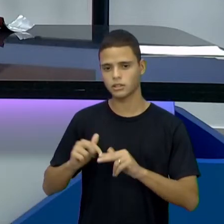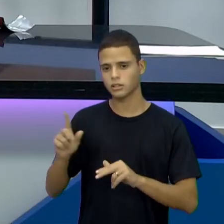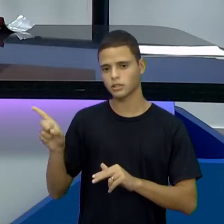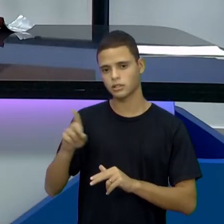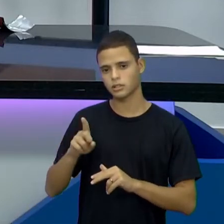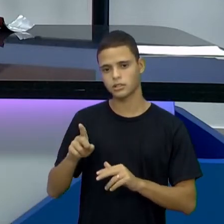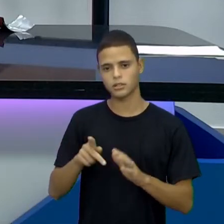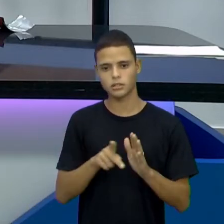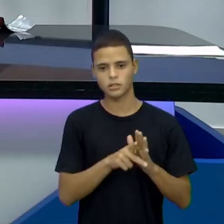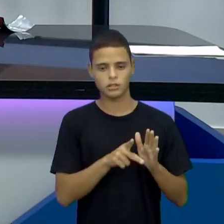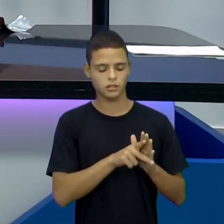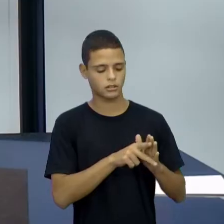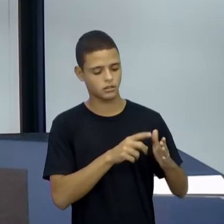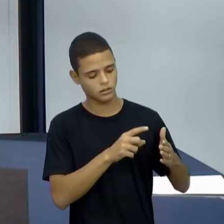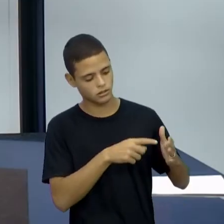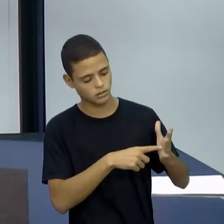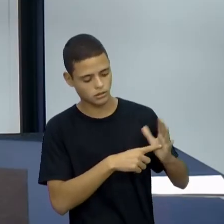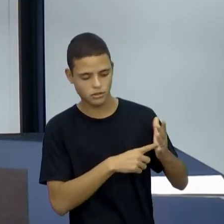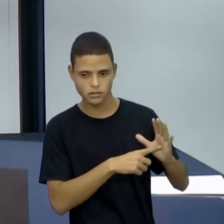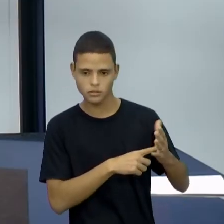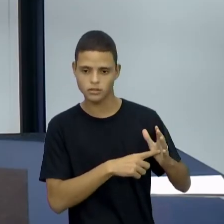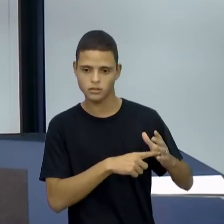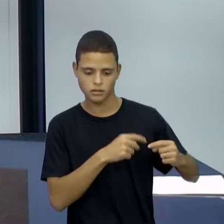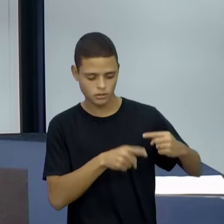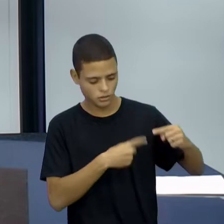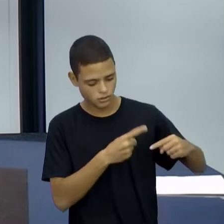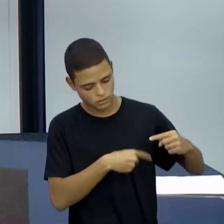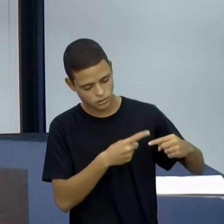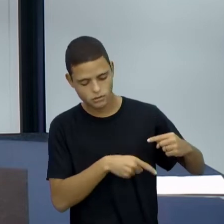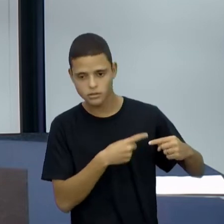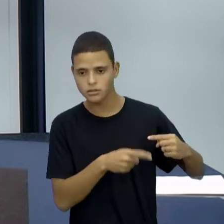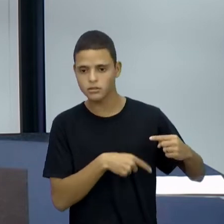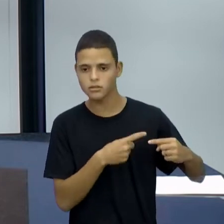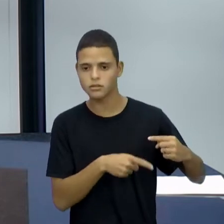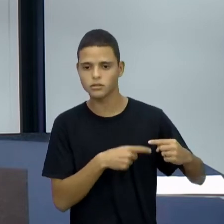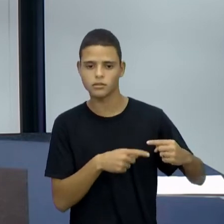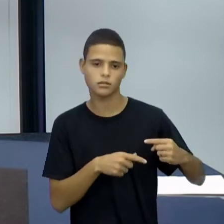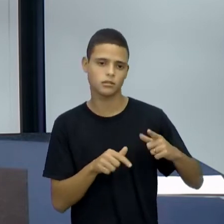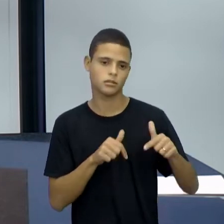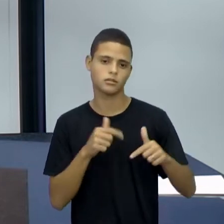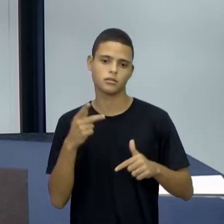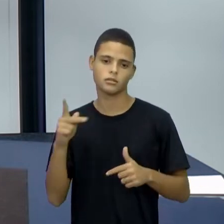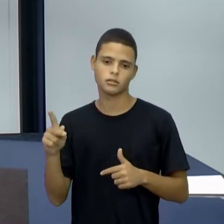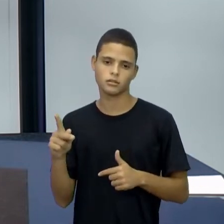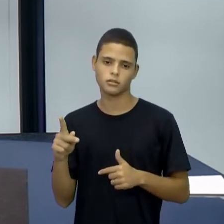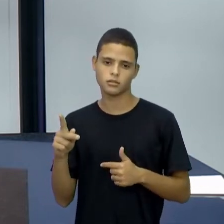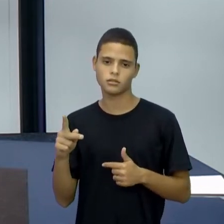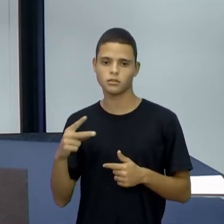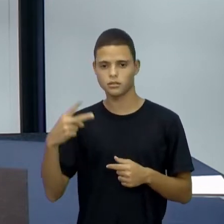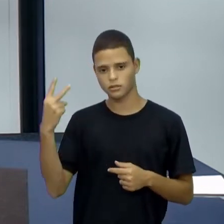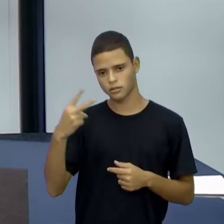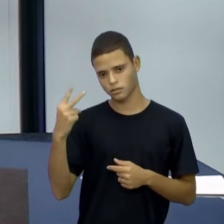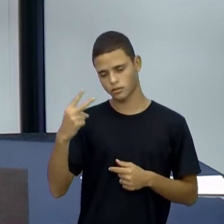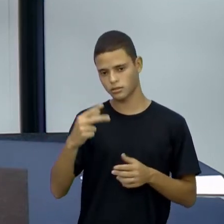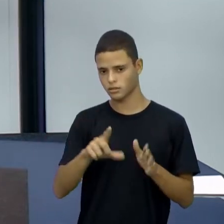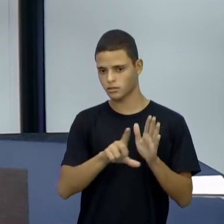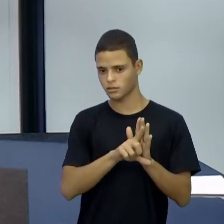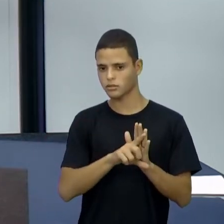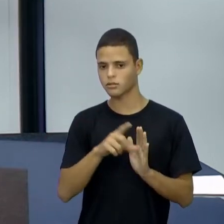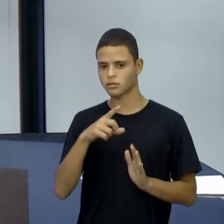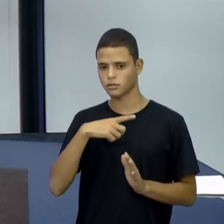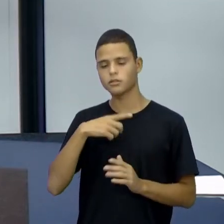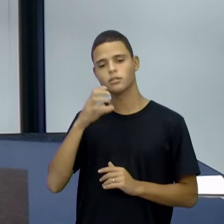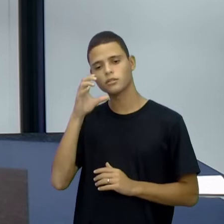feita especificamente para fazer girar a turbina. Esse é o trabalho que ela deveria fazer. É a segunda lei da termodinâmica. Você